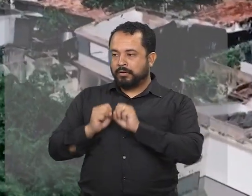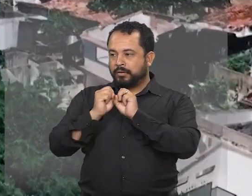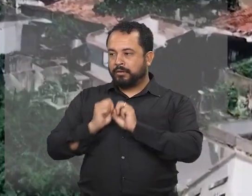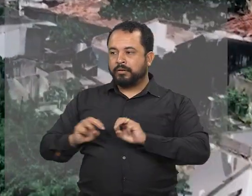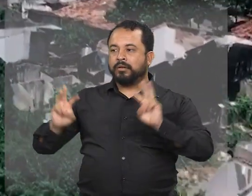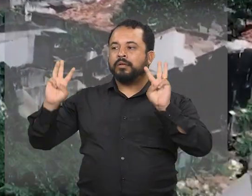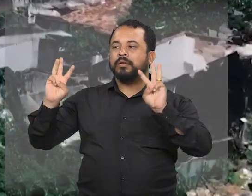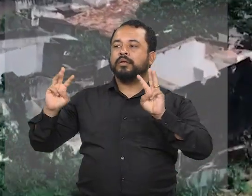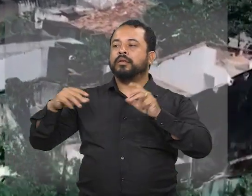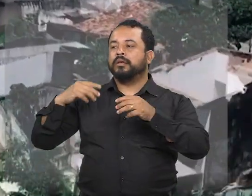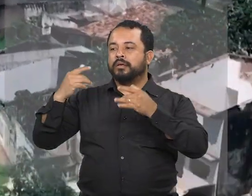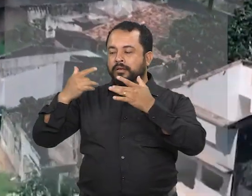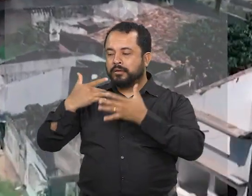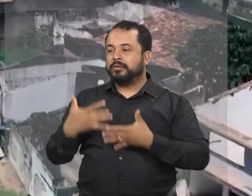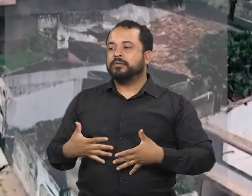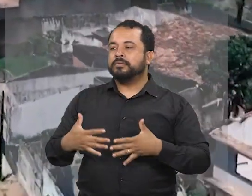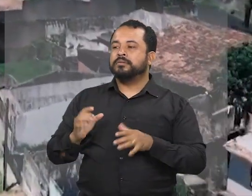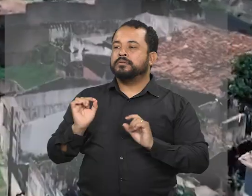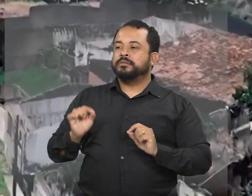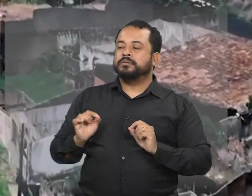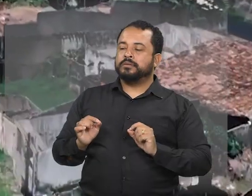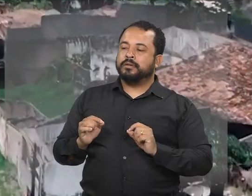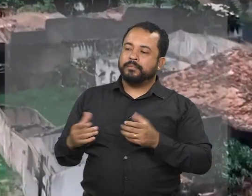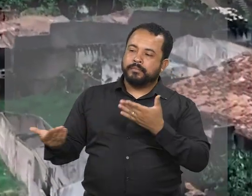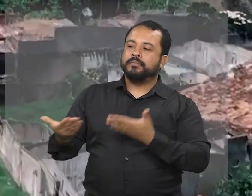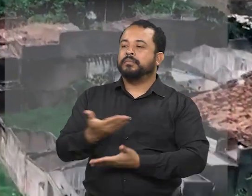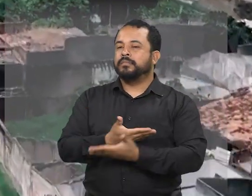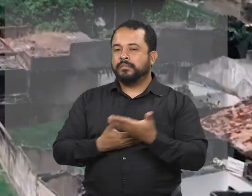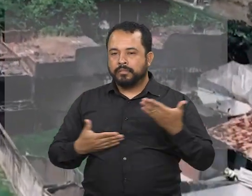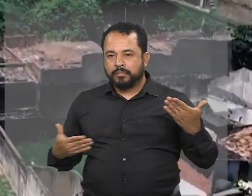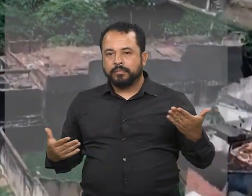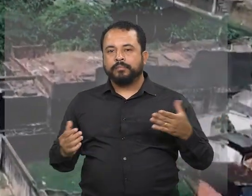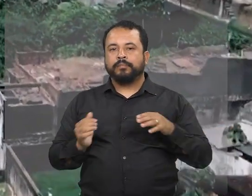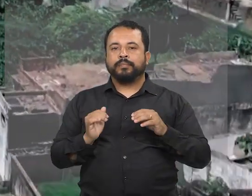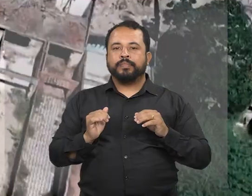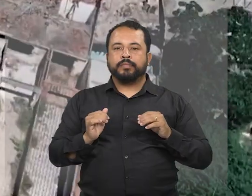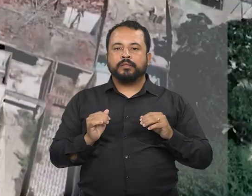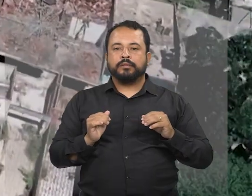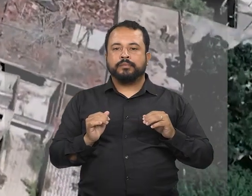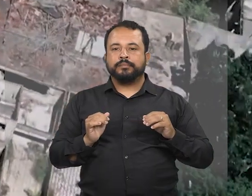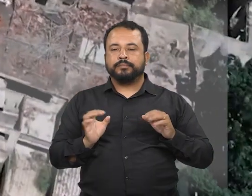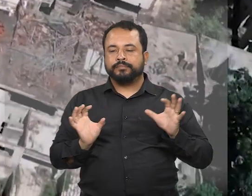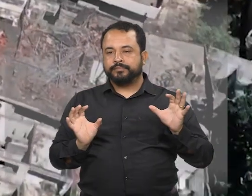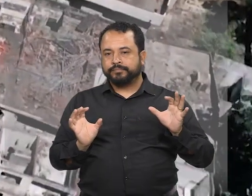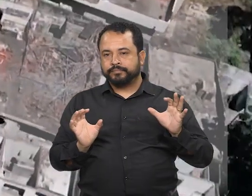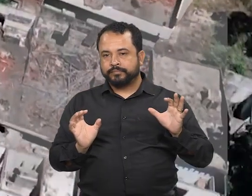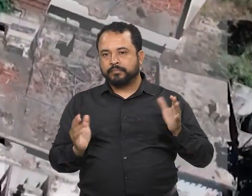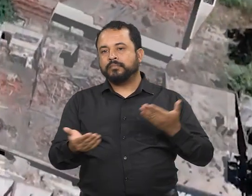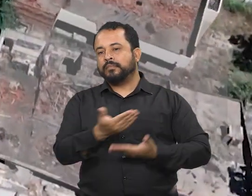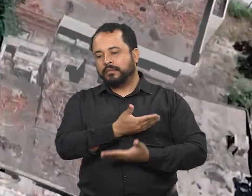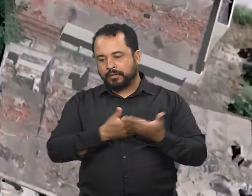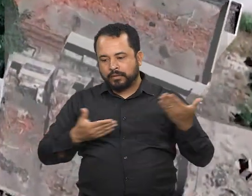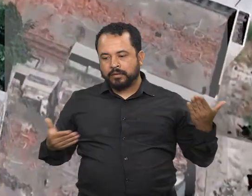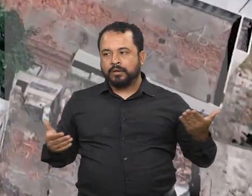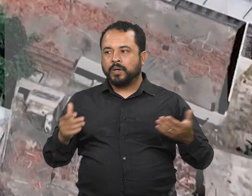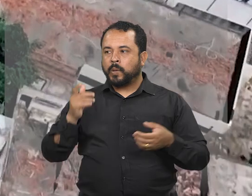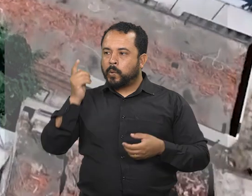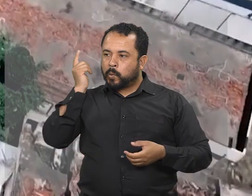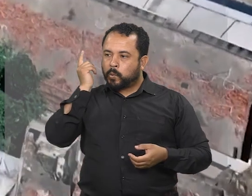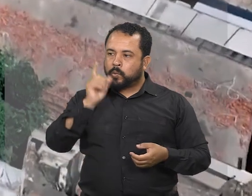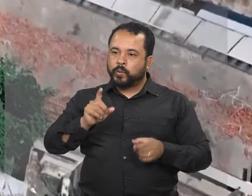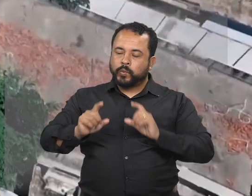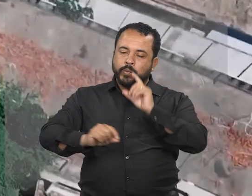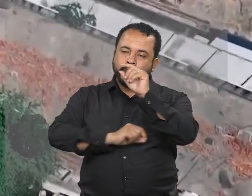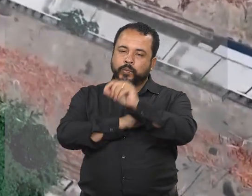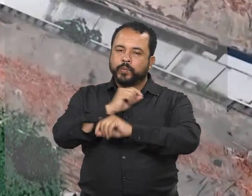de fiscalização, e sim uma execução conjunta, para que juntos nós possamos alcançar a